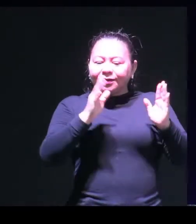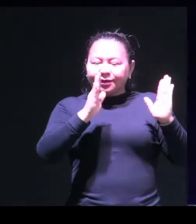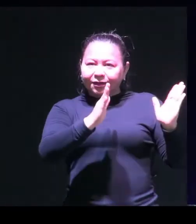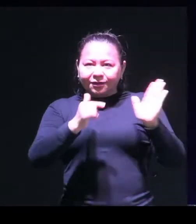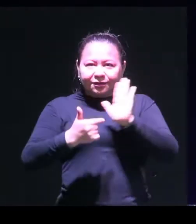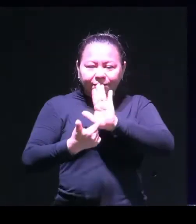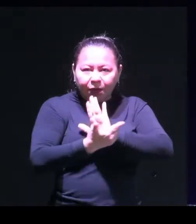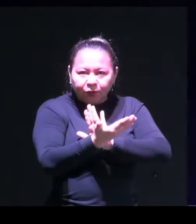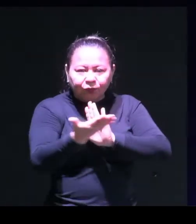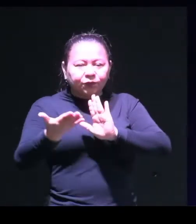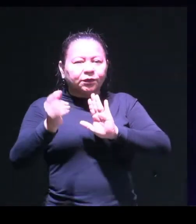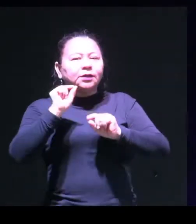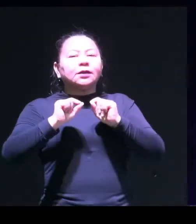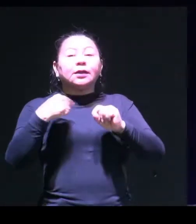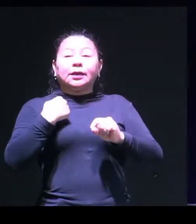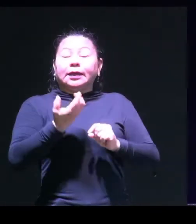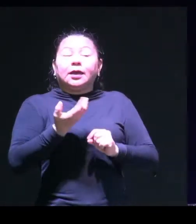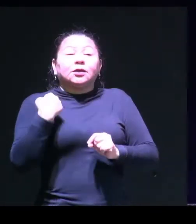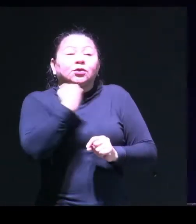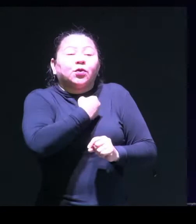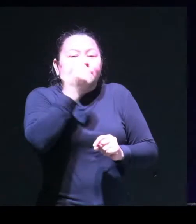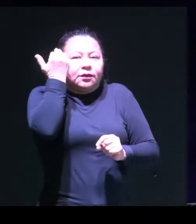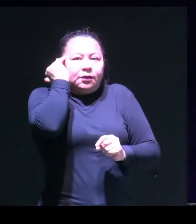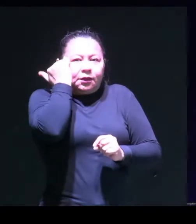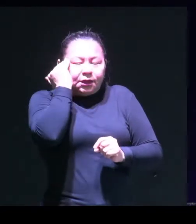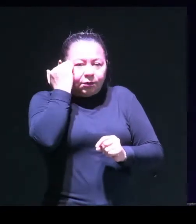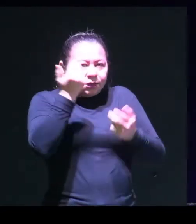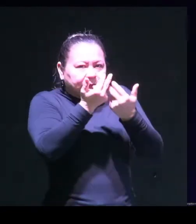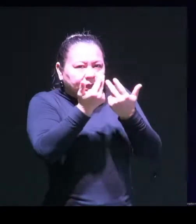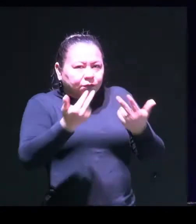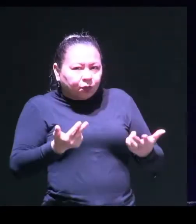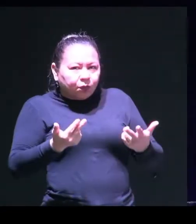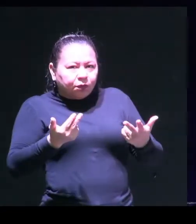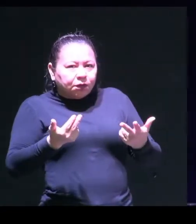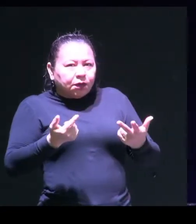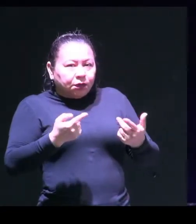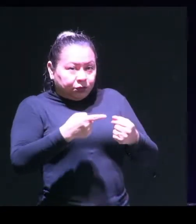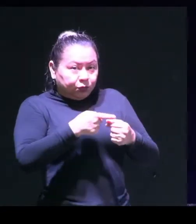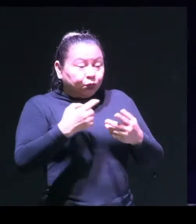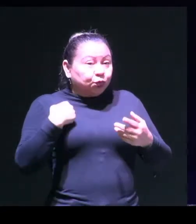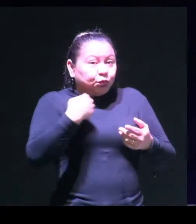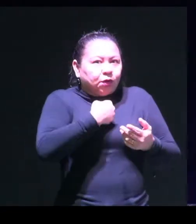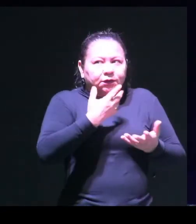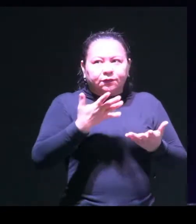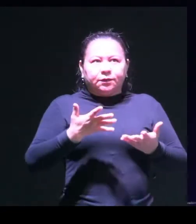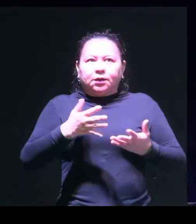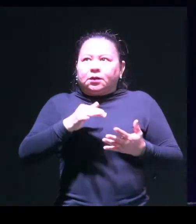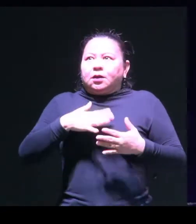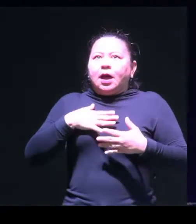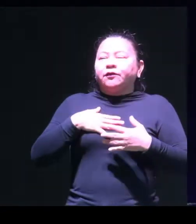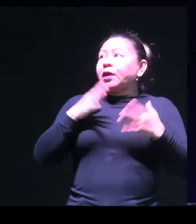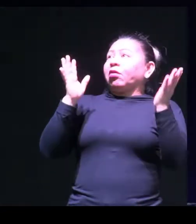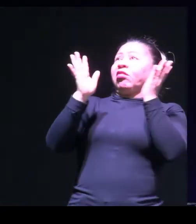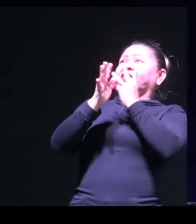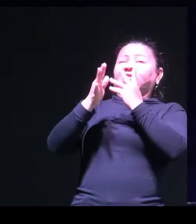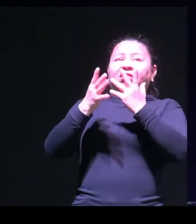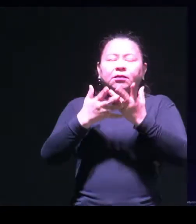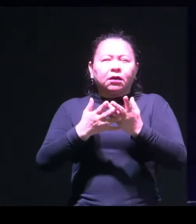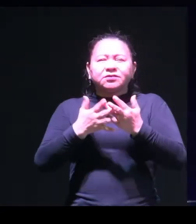está mostrando, Ele quer que a gente entenda essas coisas. Ele está dizendo para nós não ficarmos